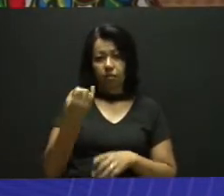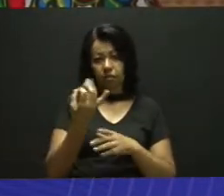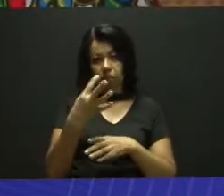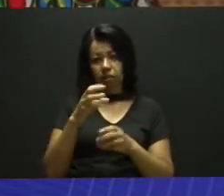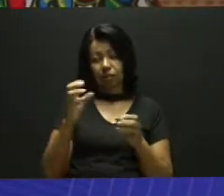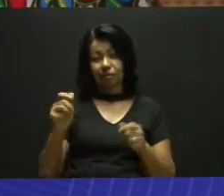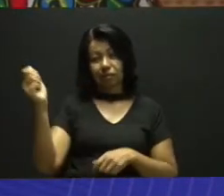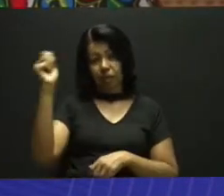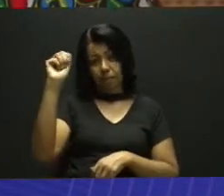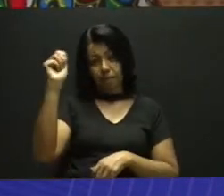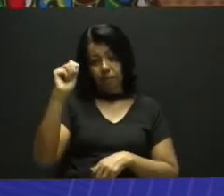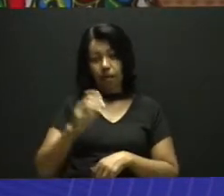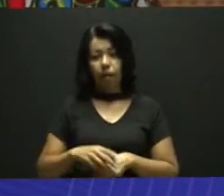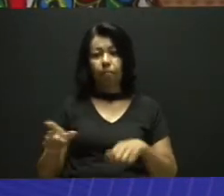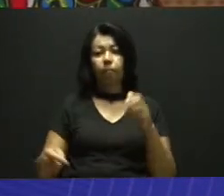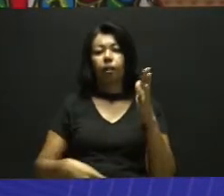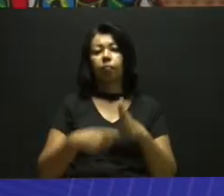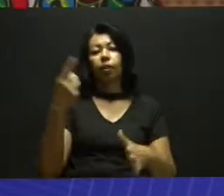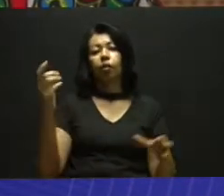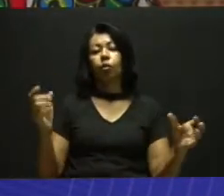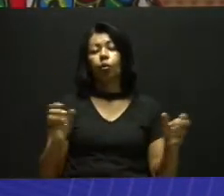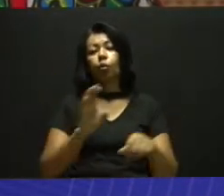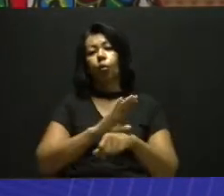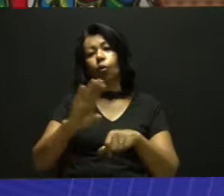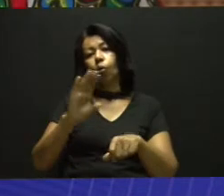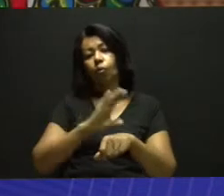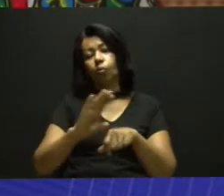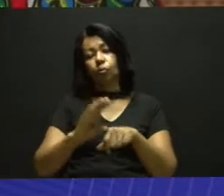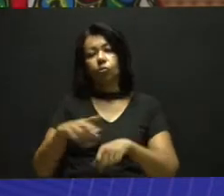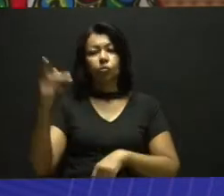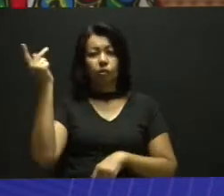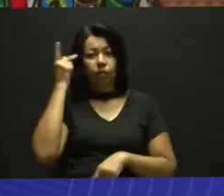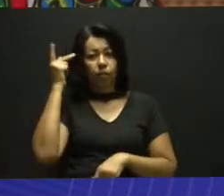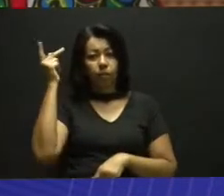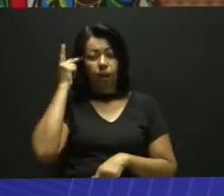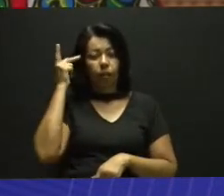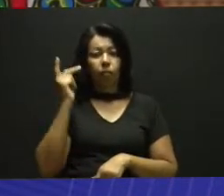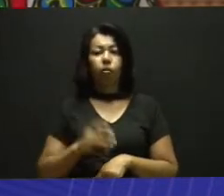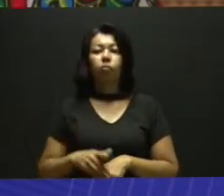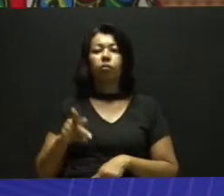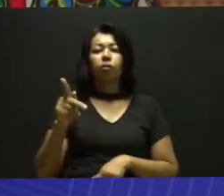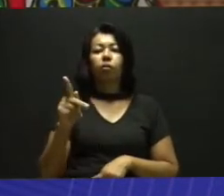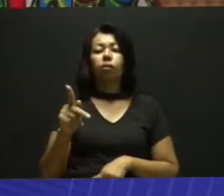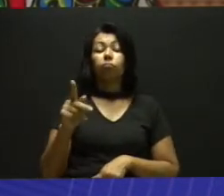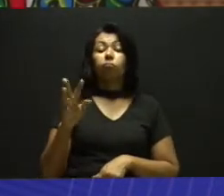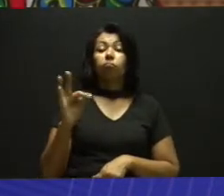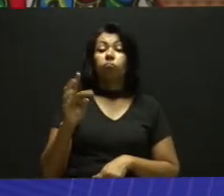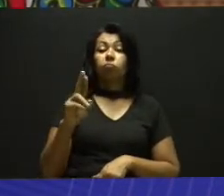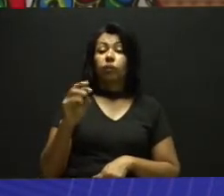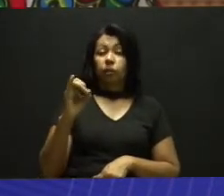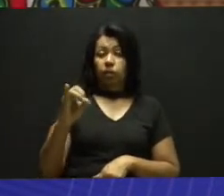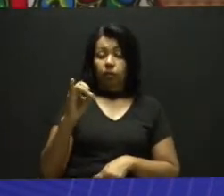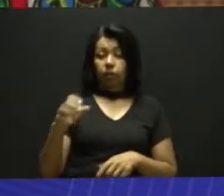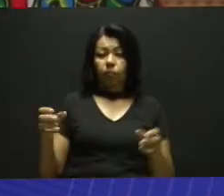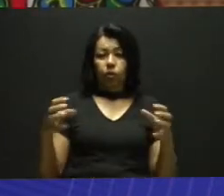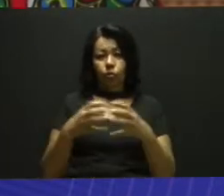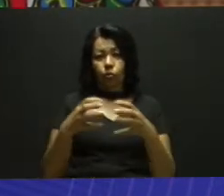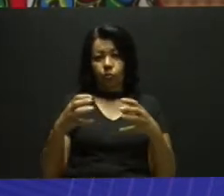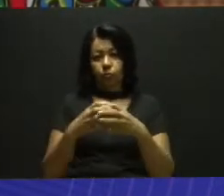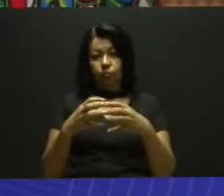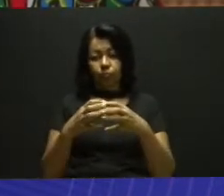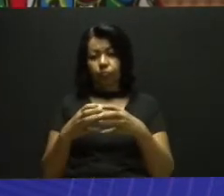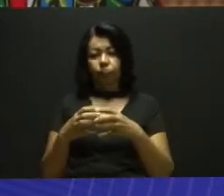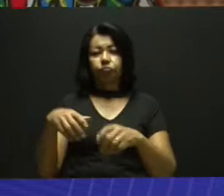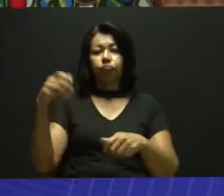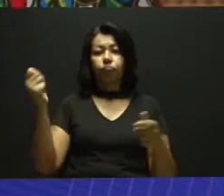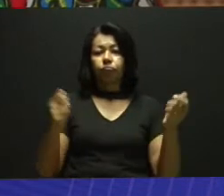primeiro concurso sector são paulo tri campeã regional do concurso de bandas e fanfarras do estado de são paulo